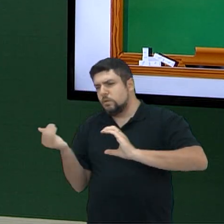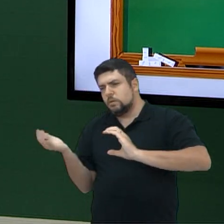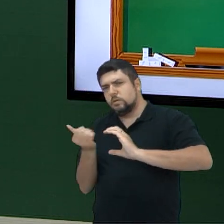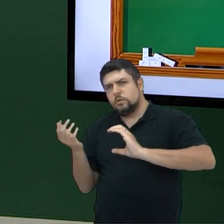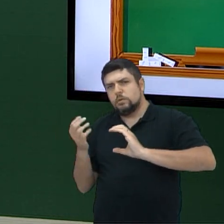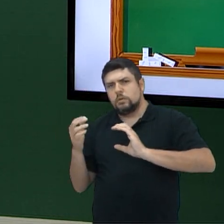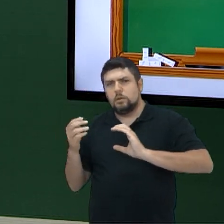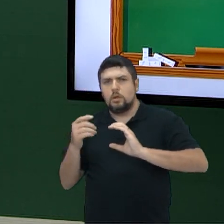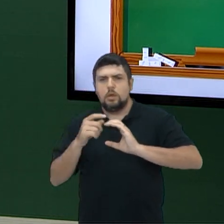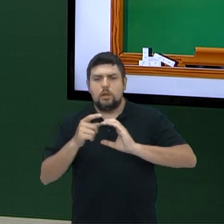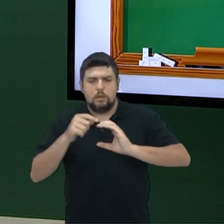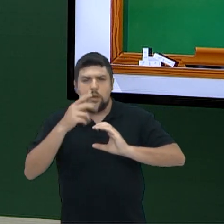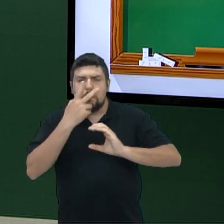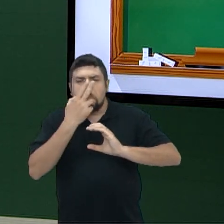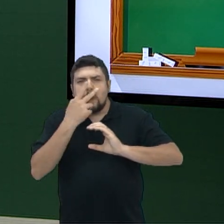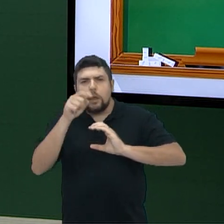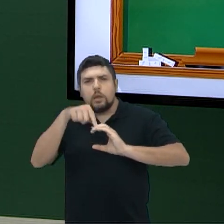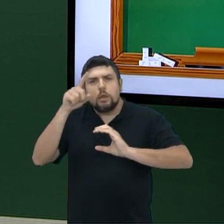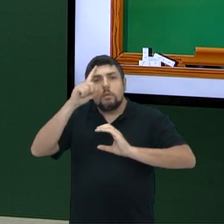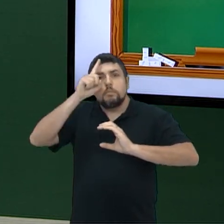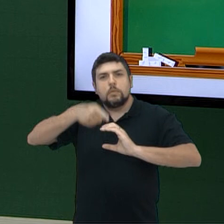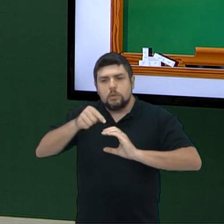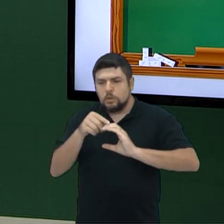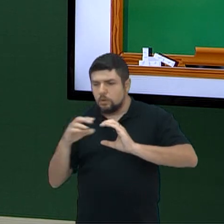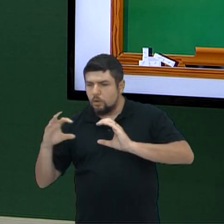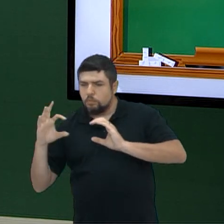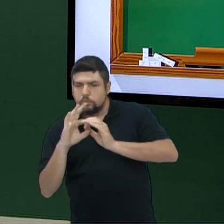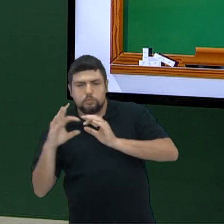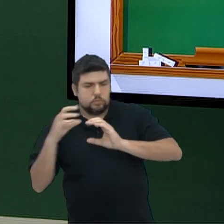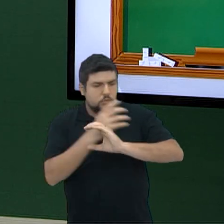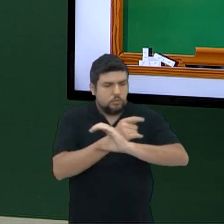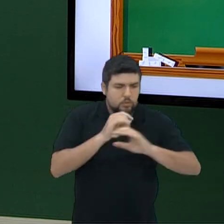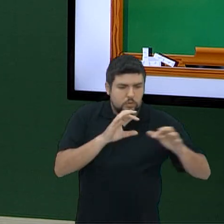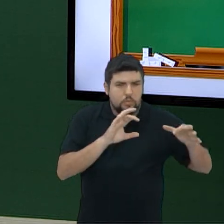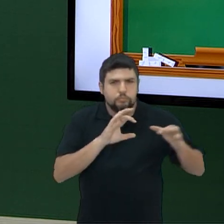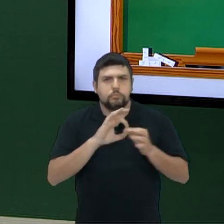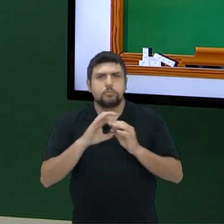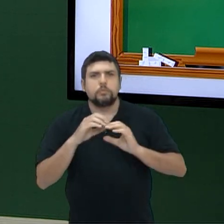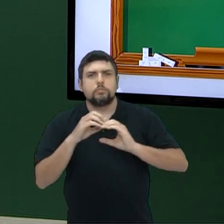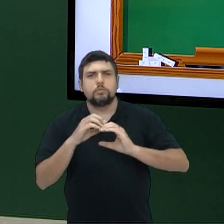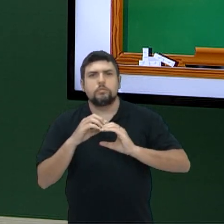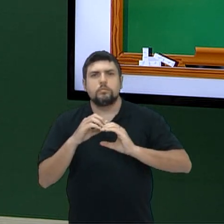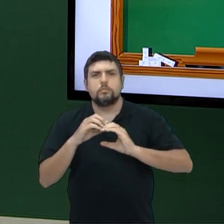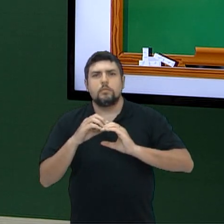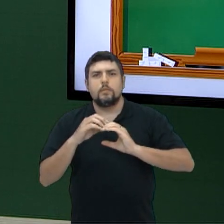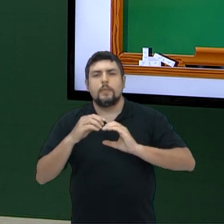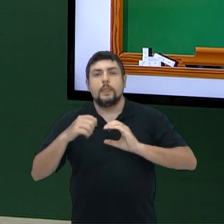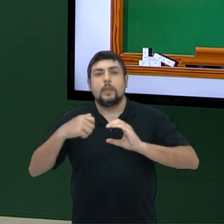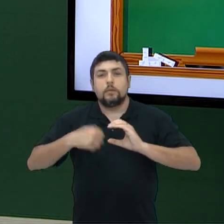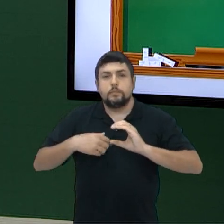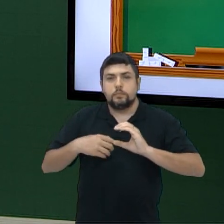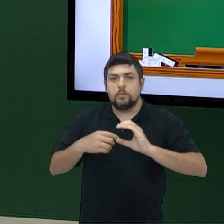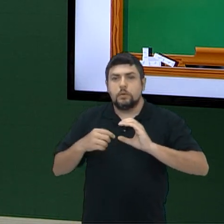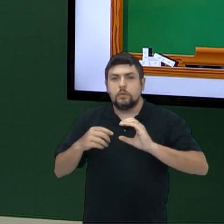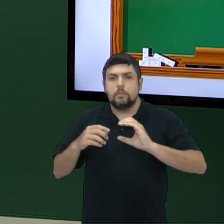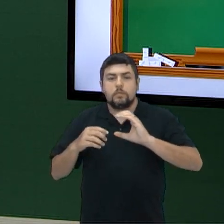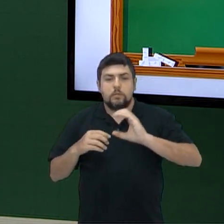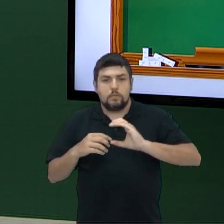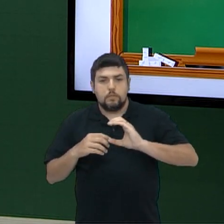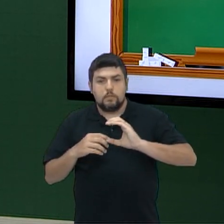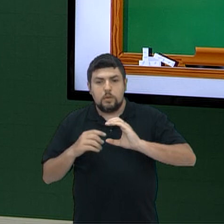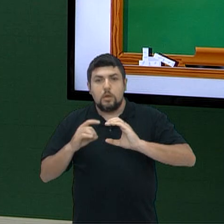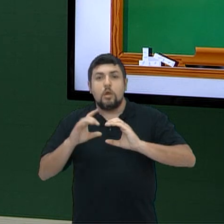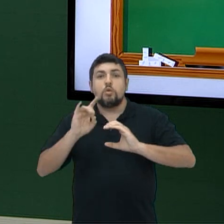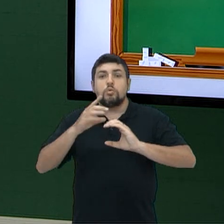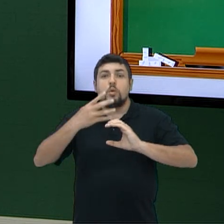comandando essas ligações. Como o carbono tem só 4 elétrons, ele precisa fazer mais 4 ligações.